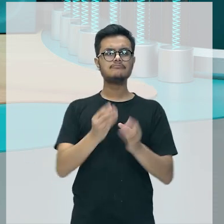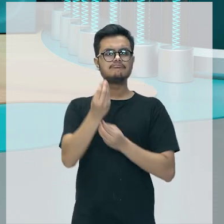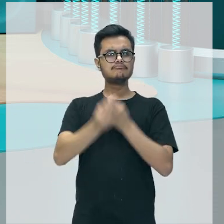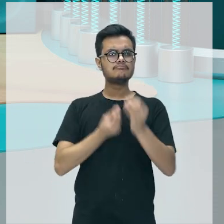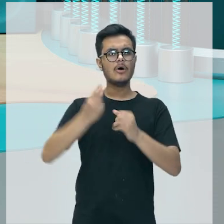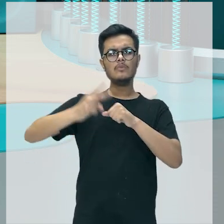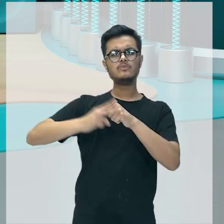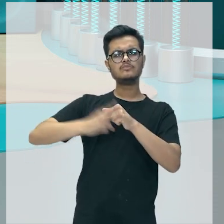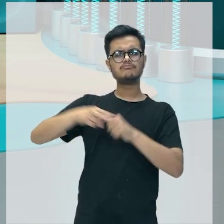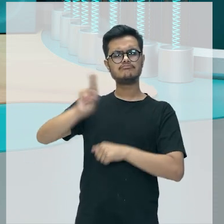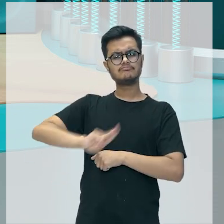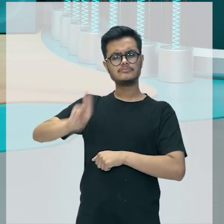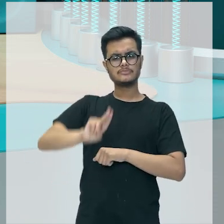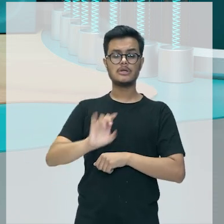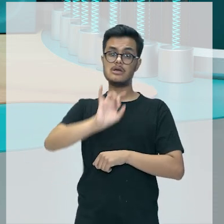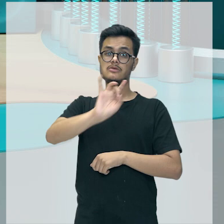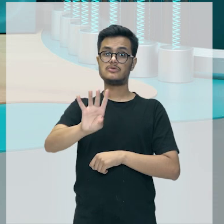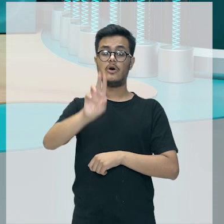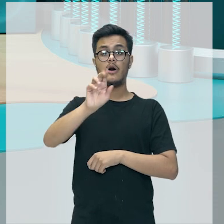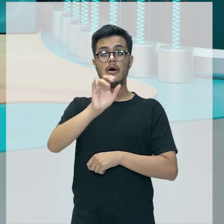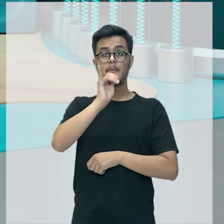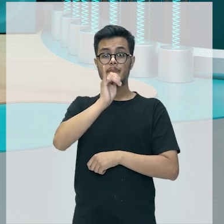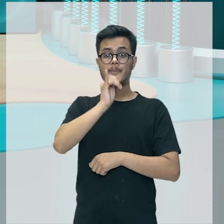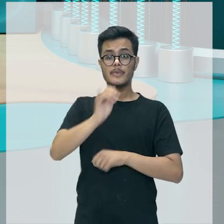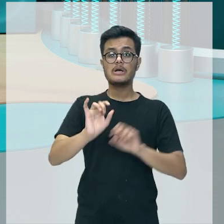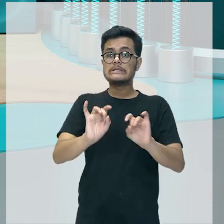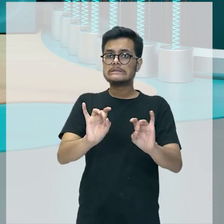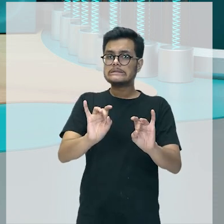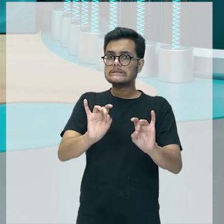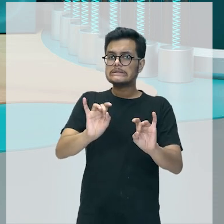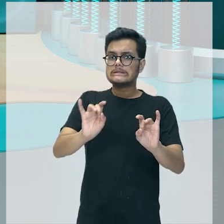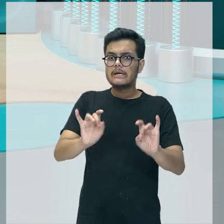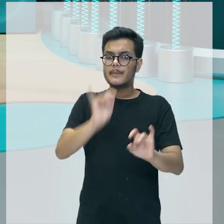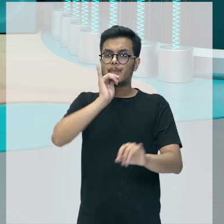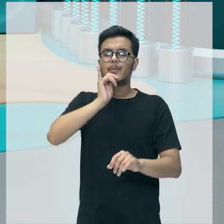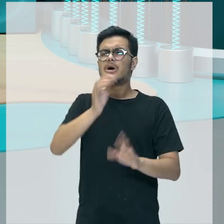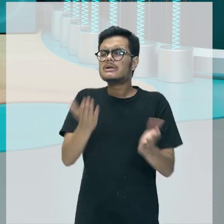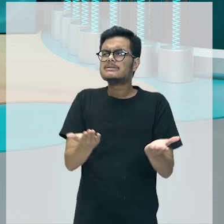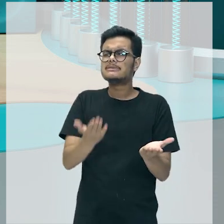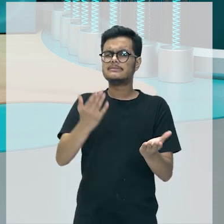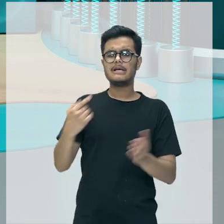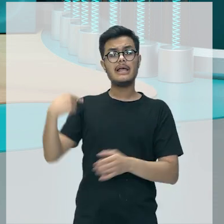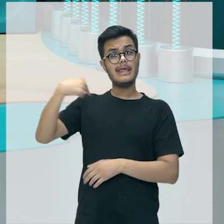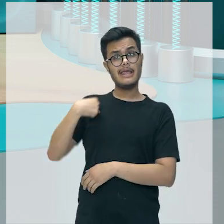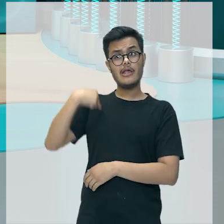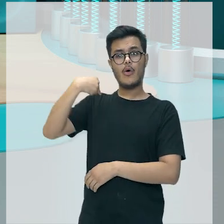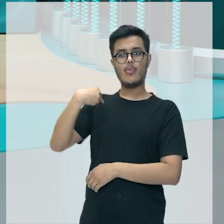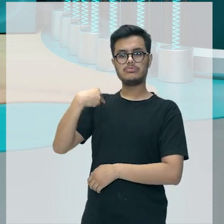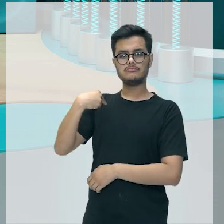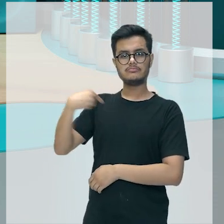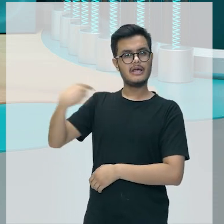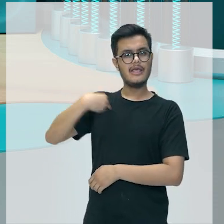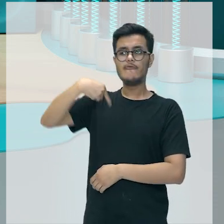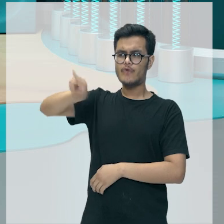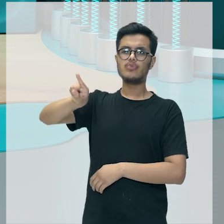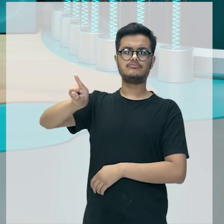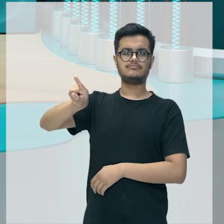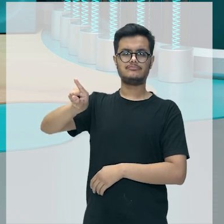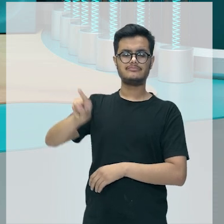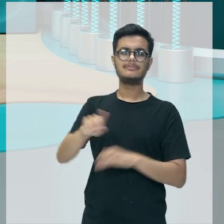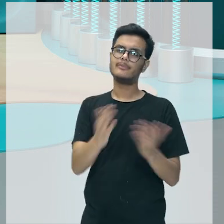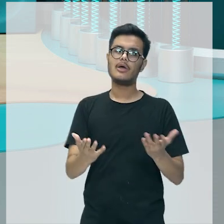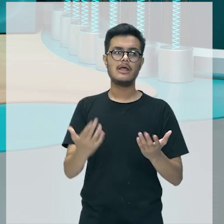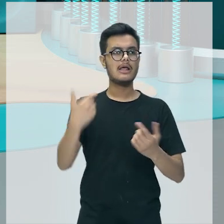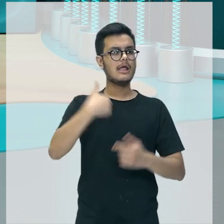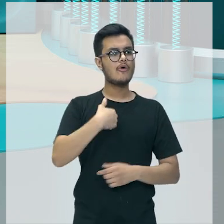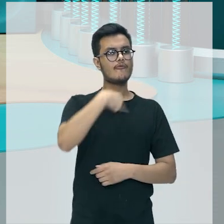conjugação de verbos só vai funcionar na forma afirmativa, quando eu estou afirmando, tá bom? Eu tenho